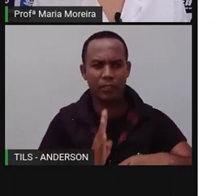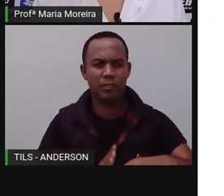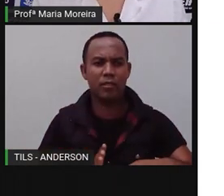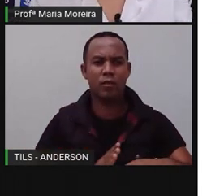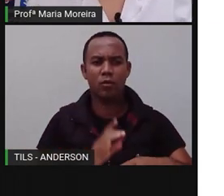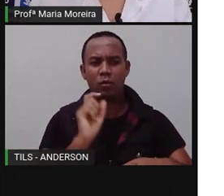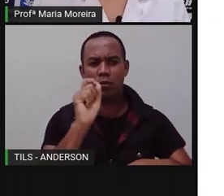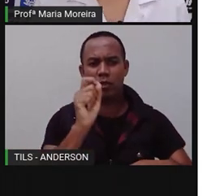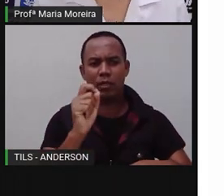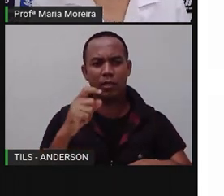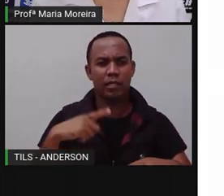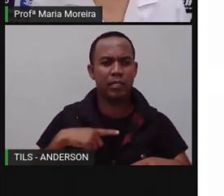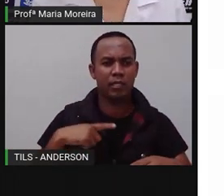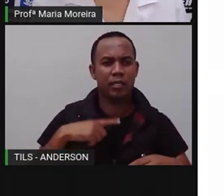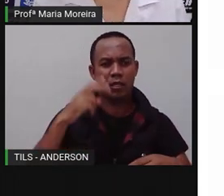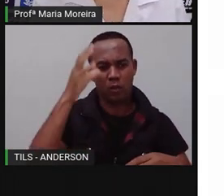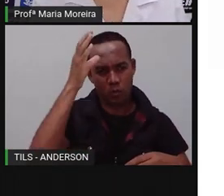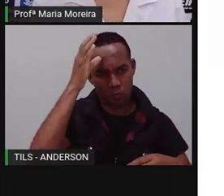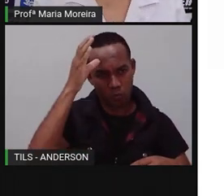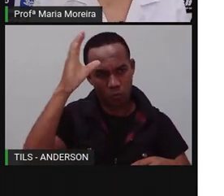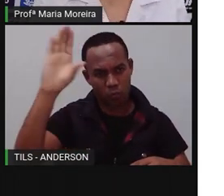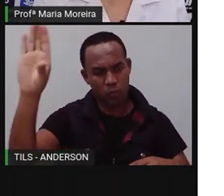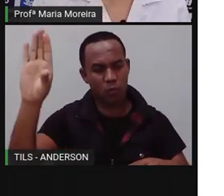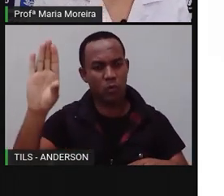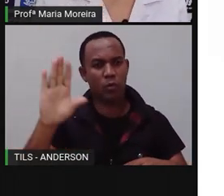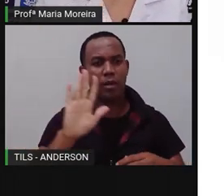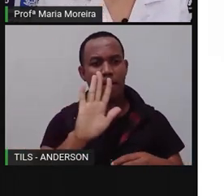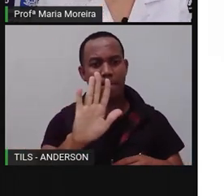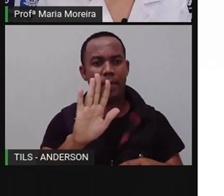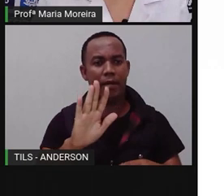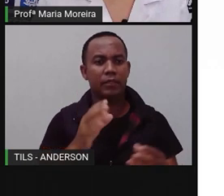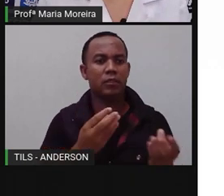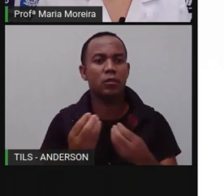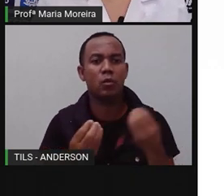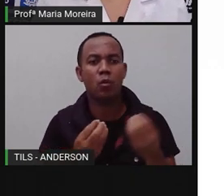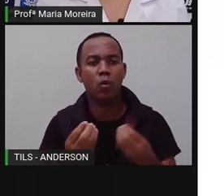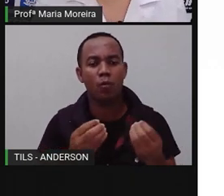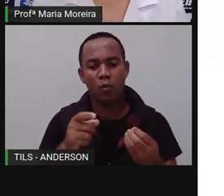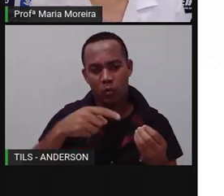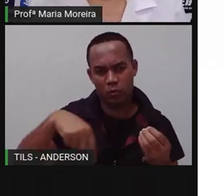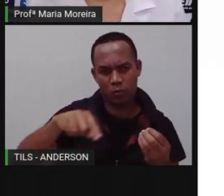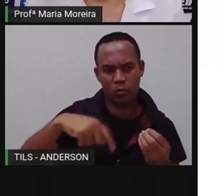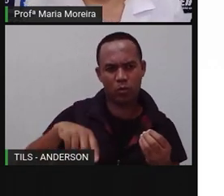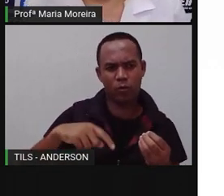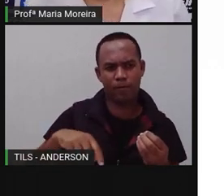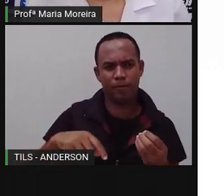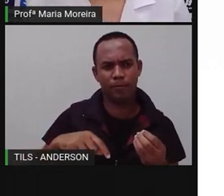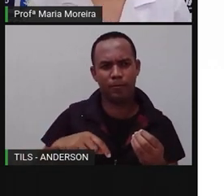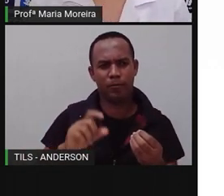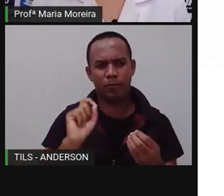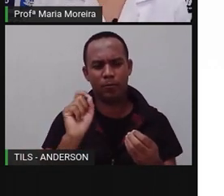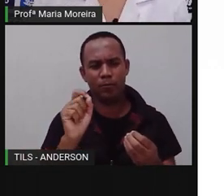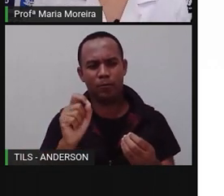E aí eles trazem essa cultura com eles e, obviamente, nós somos influenciados por eles também, né?